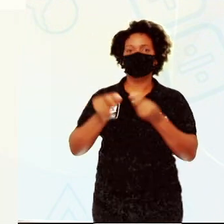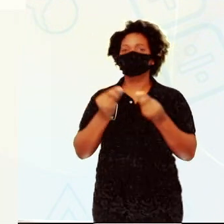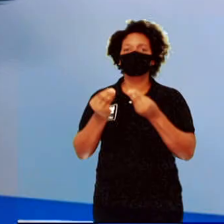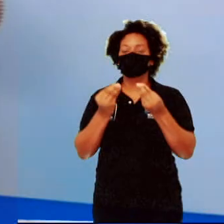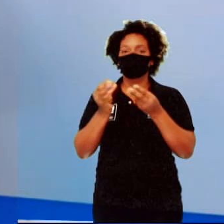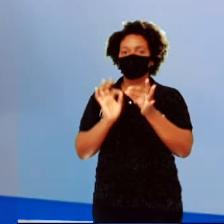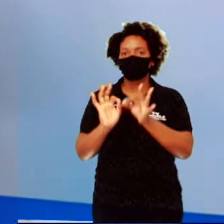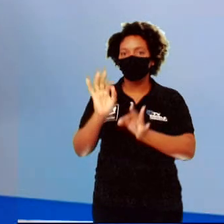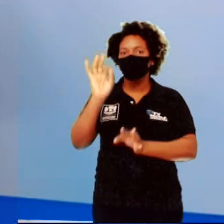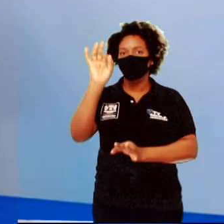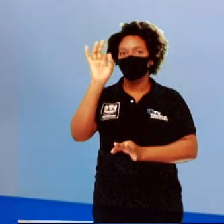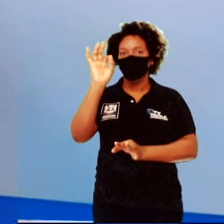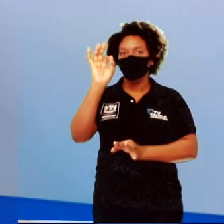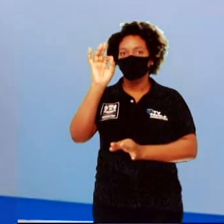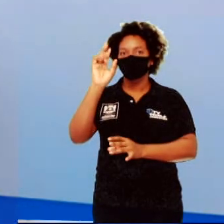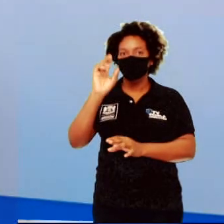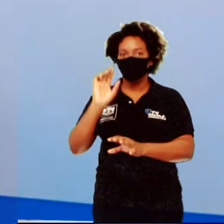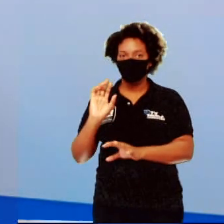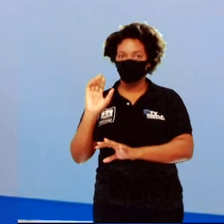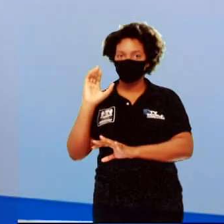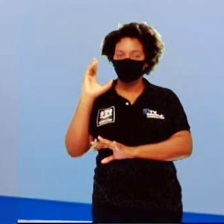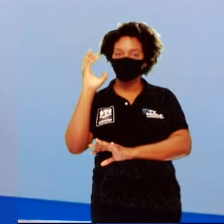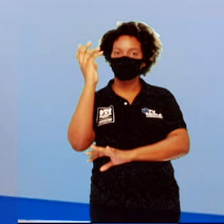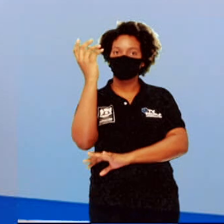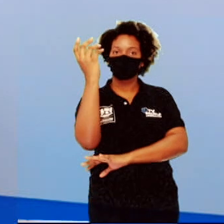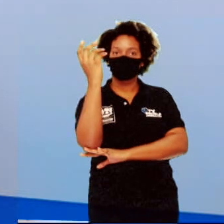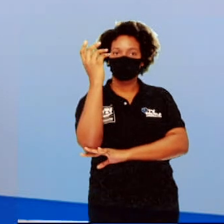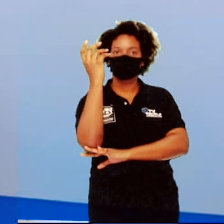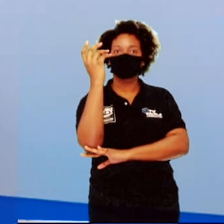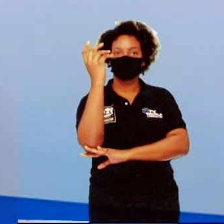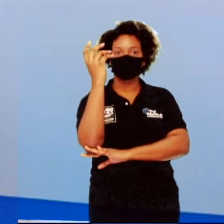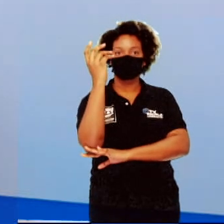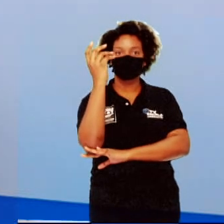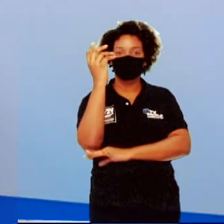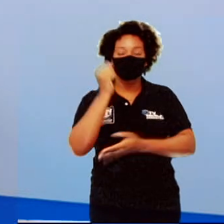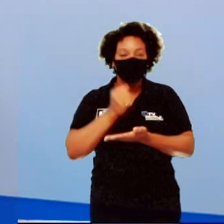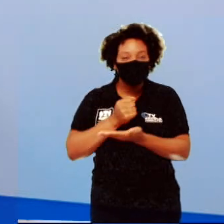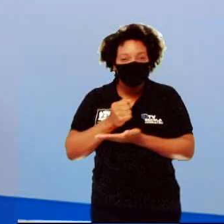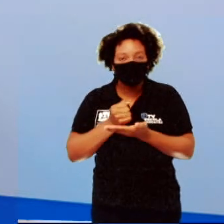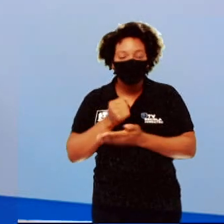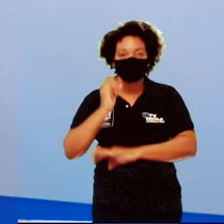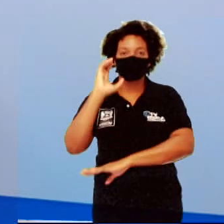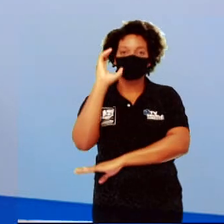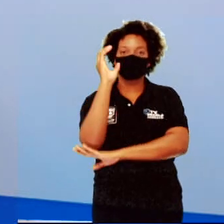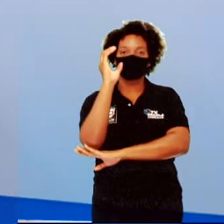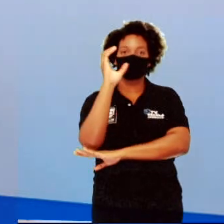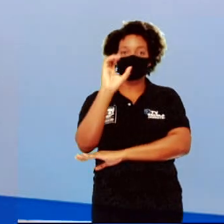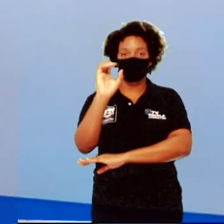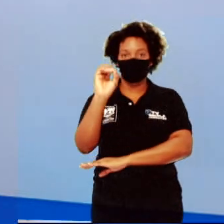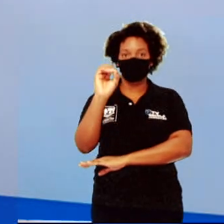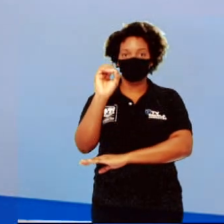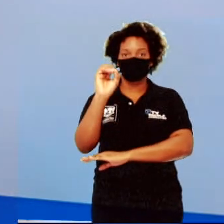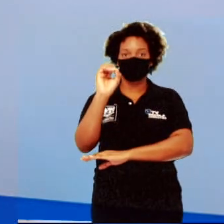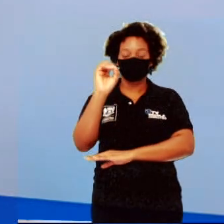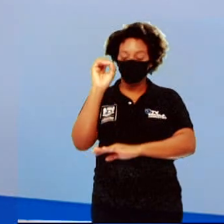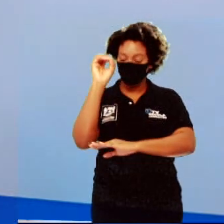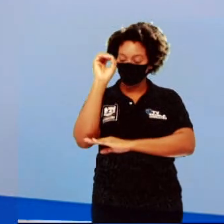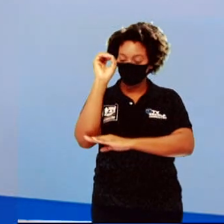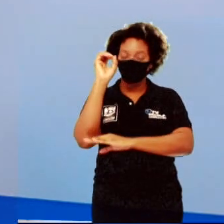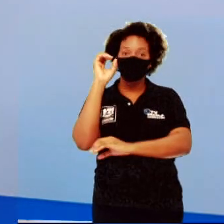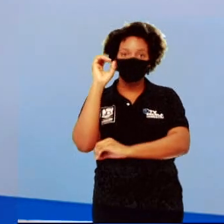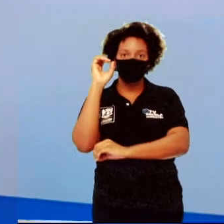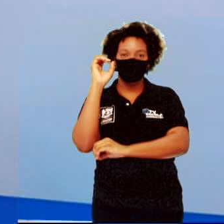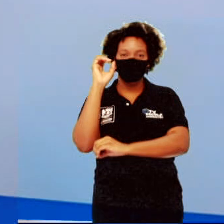vertical? Posicione a base da plantinha no 0 e fique de olho até onde vai a